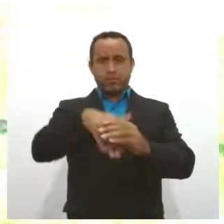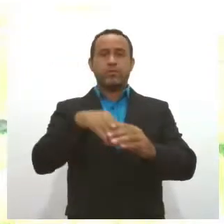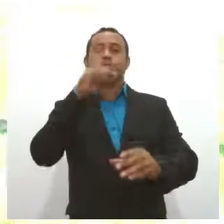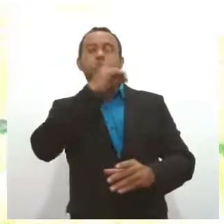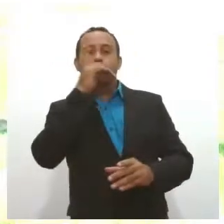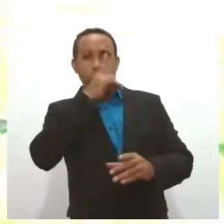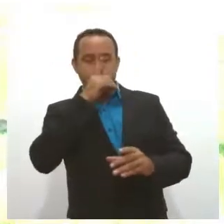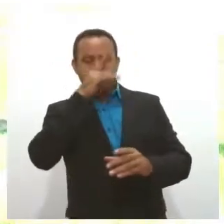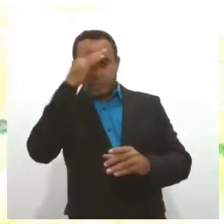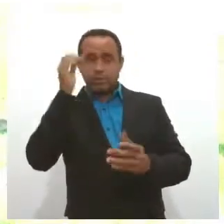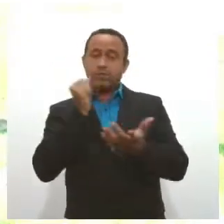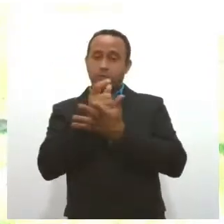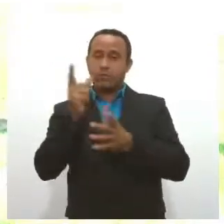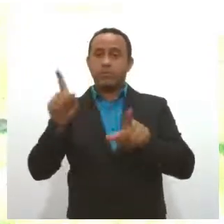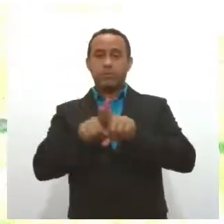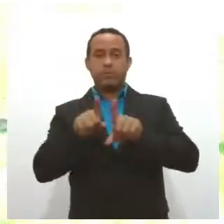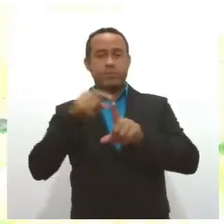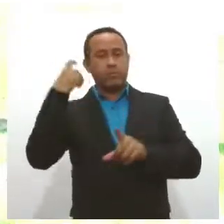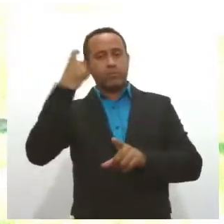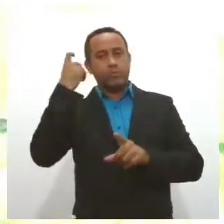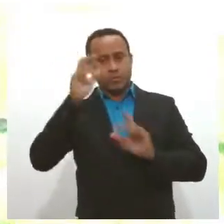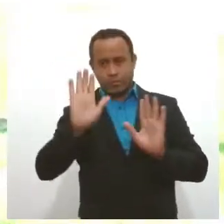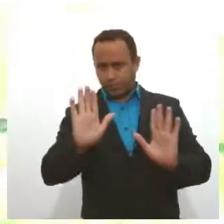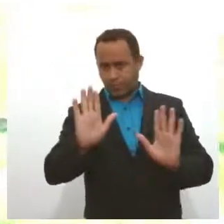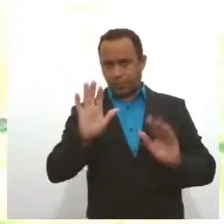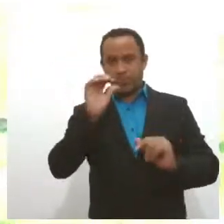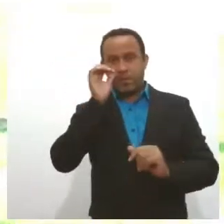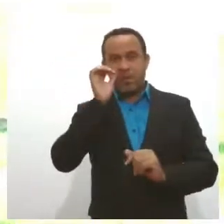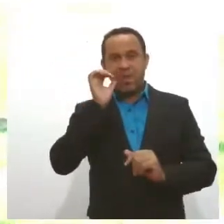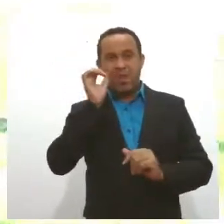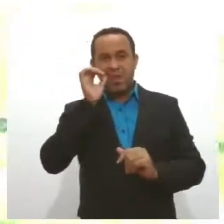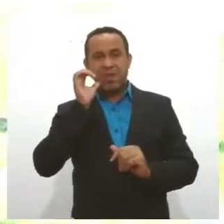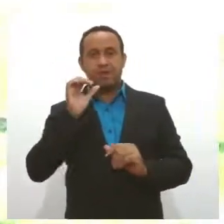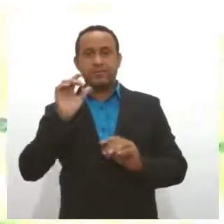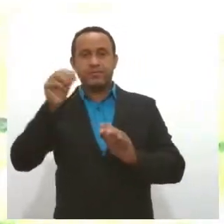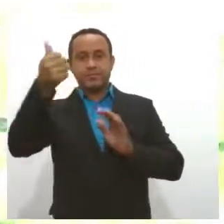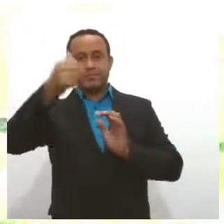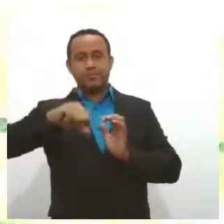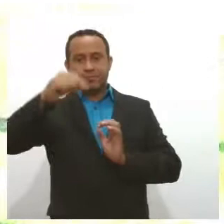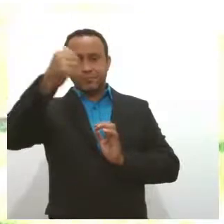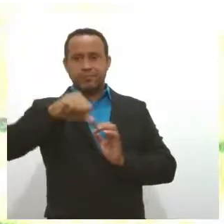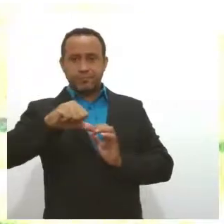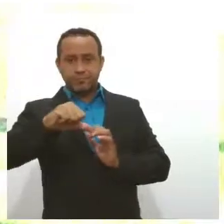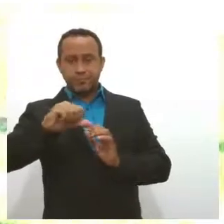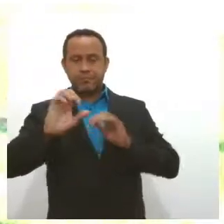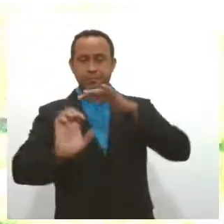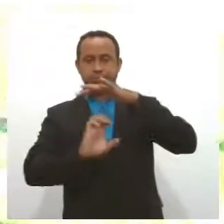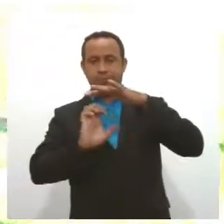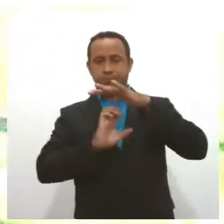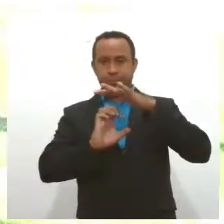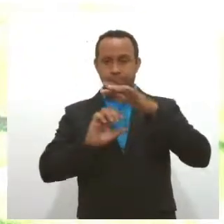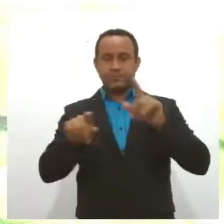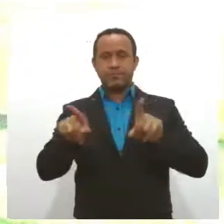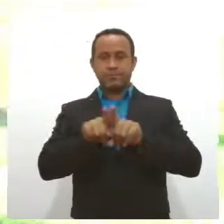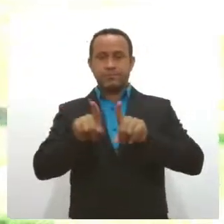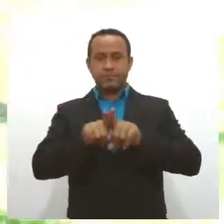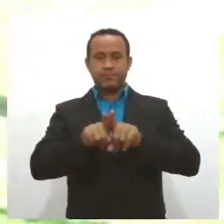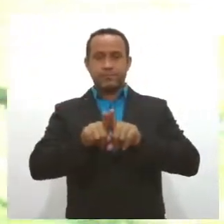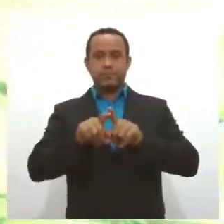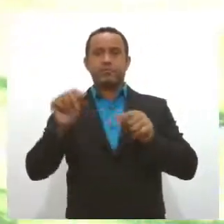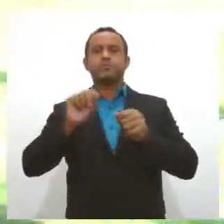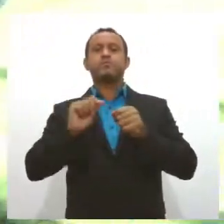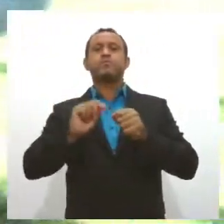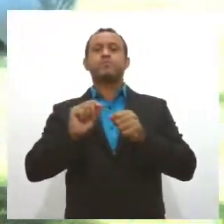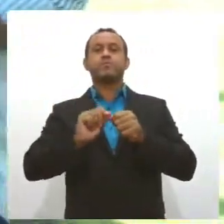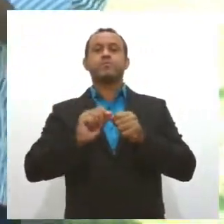os consumidores. Então, foi uma análise feita pela Insurb e que nós estaremos colocando em prática